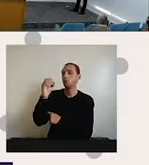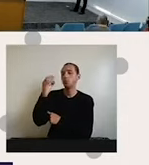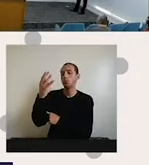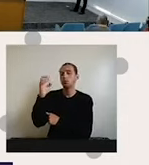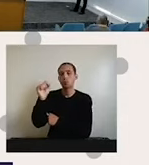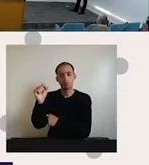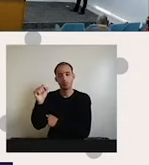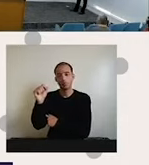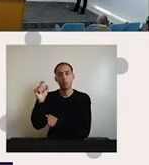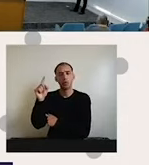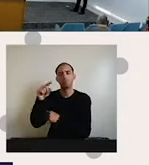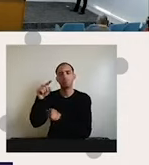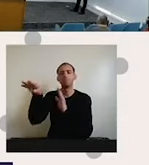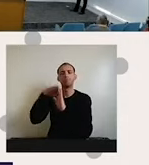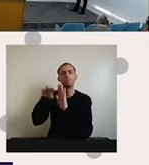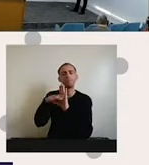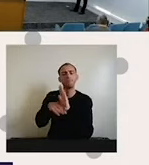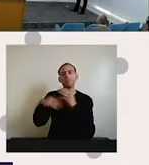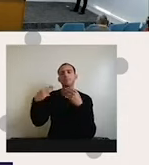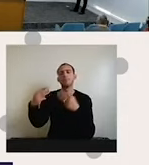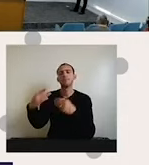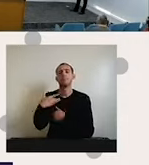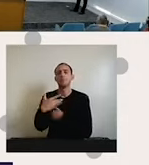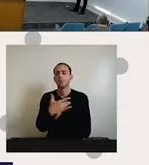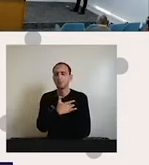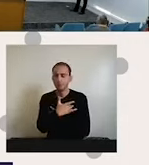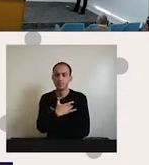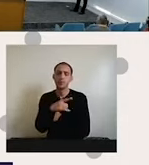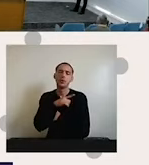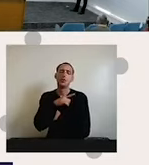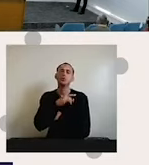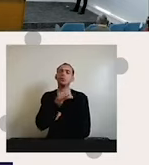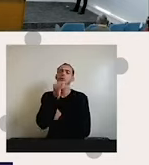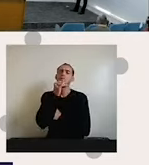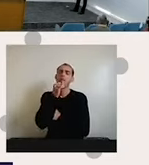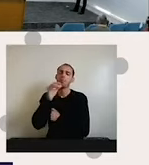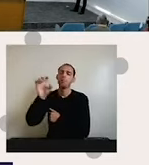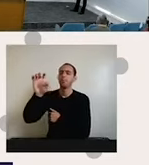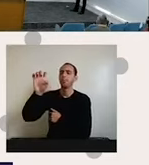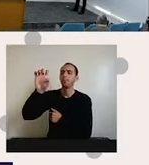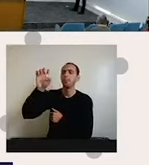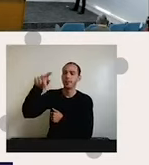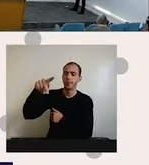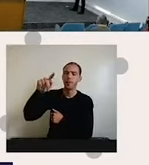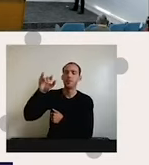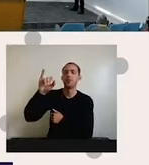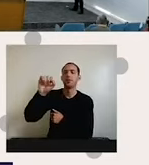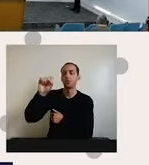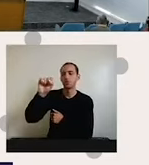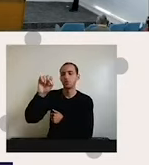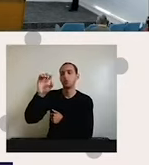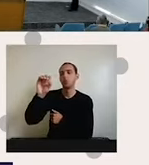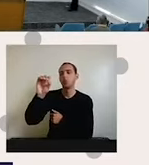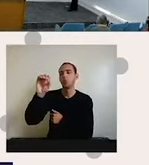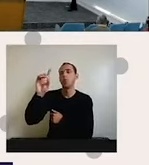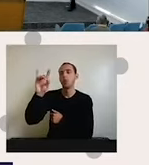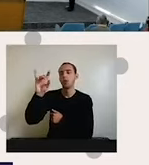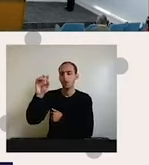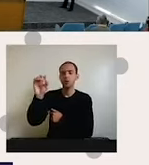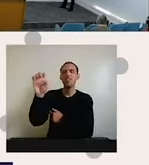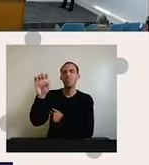tolueno, tricloroetileno, brometo de metila, manganês, mercúrio, sulfeto de carbono. Então, se alguém chega lá na perícia com um